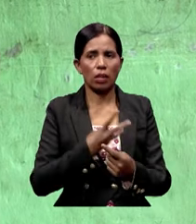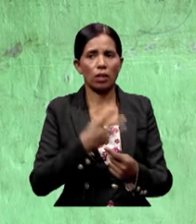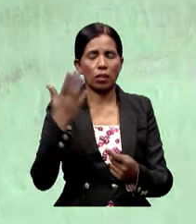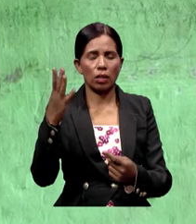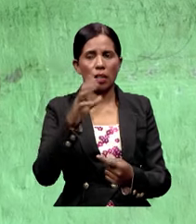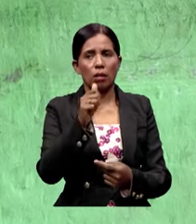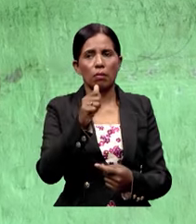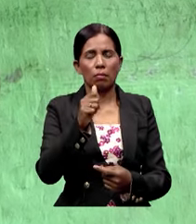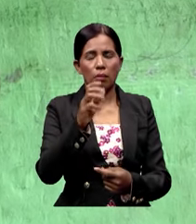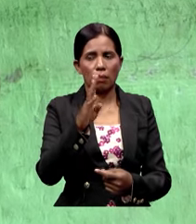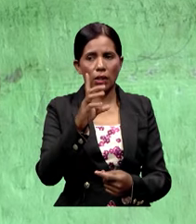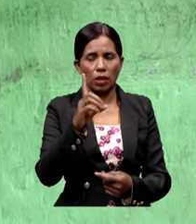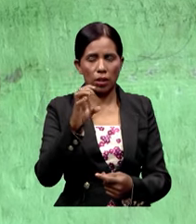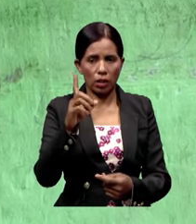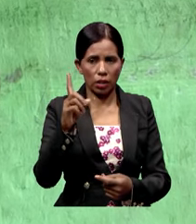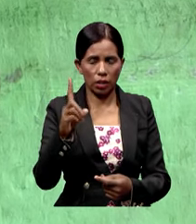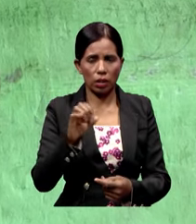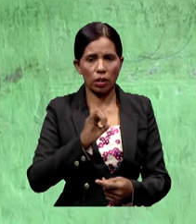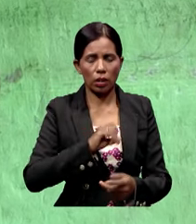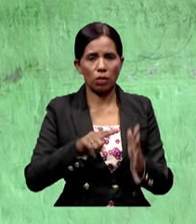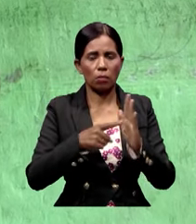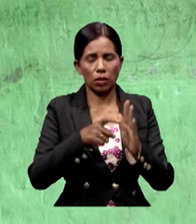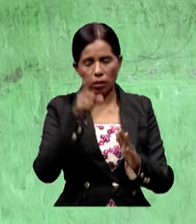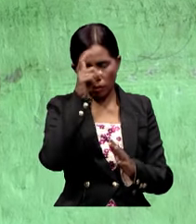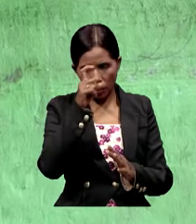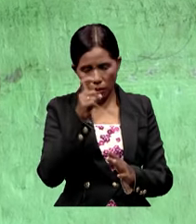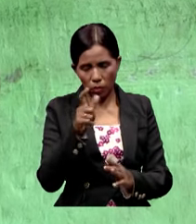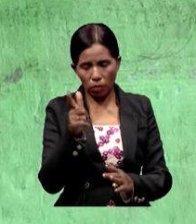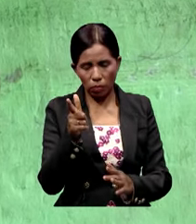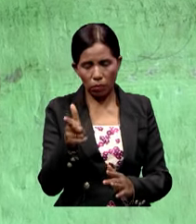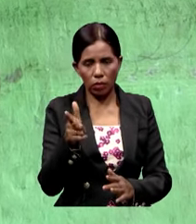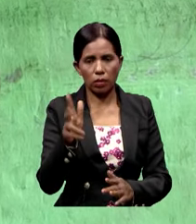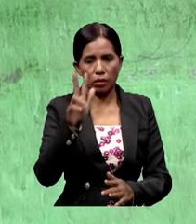Baleri. Há 23 anos.